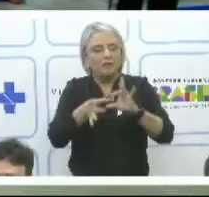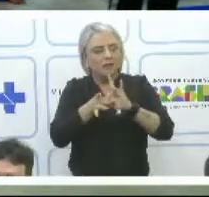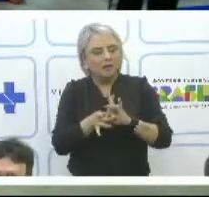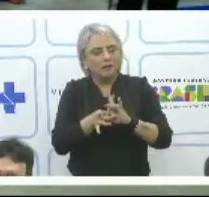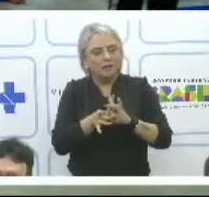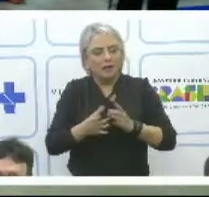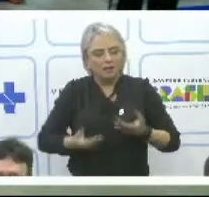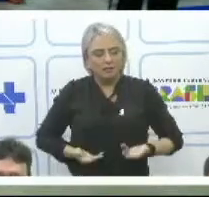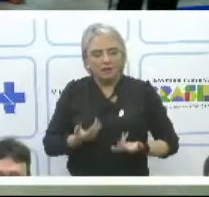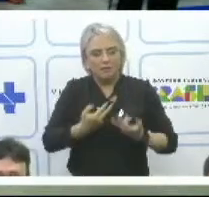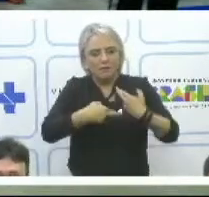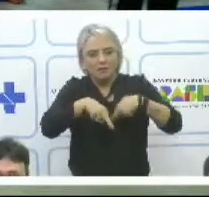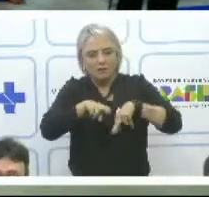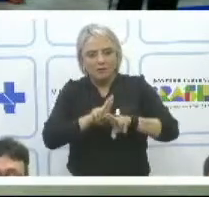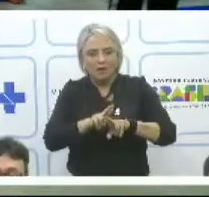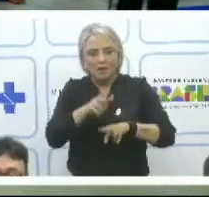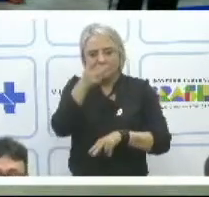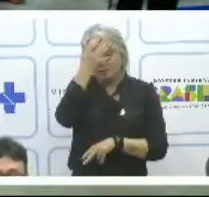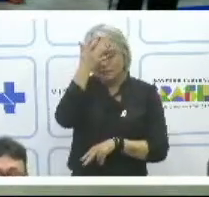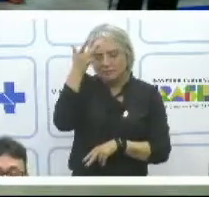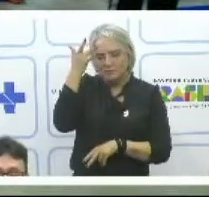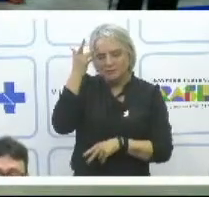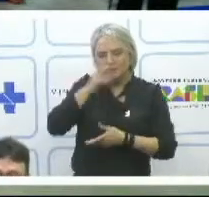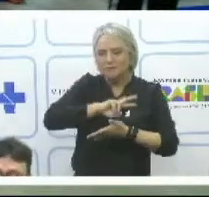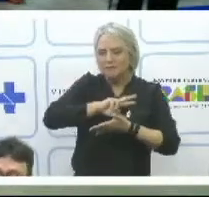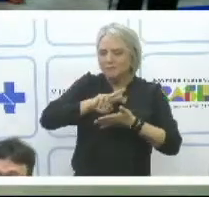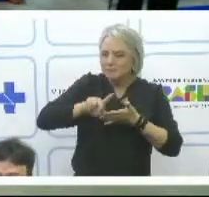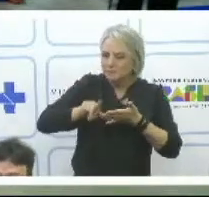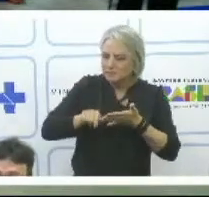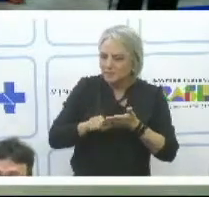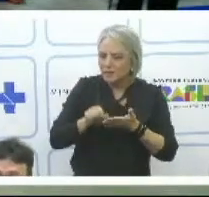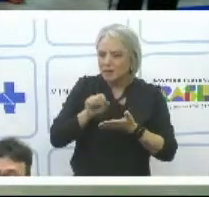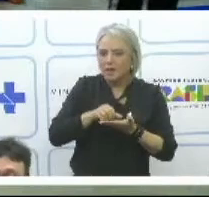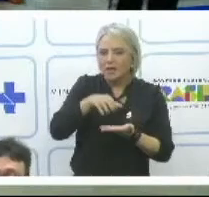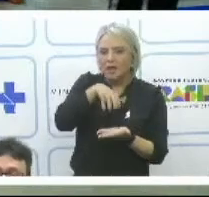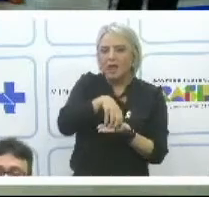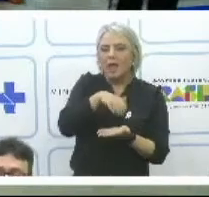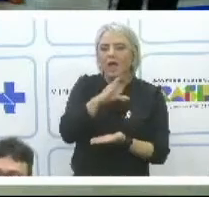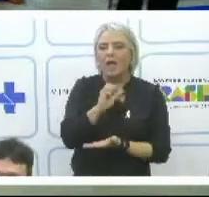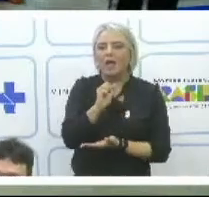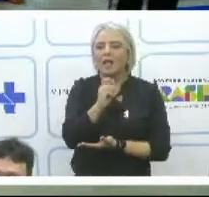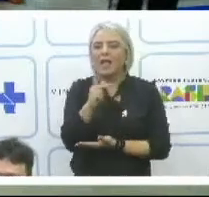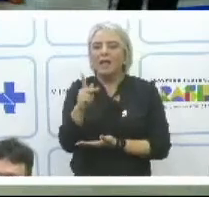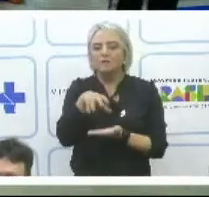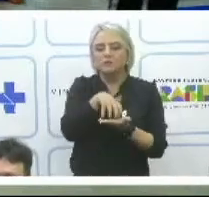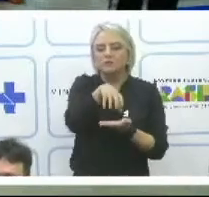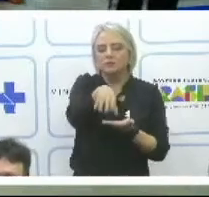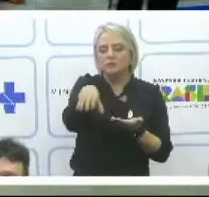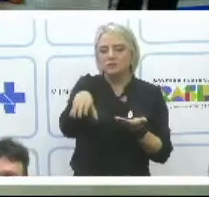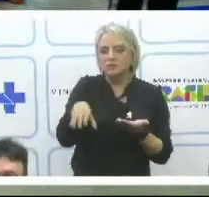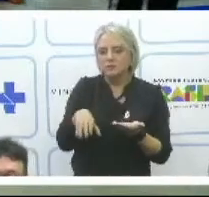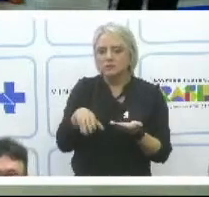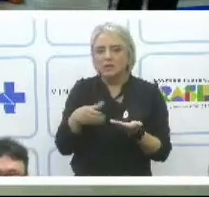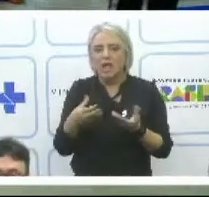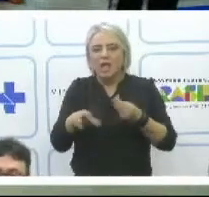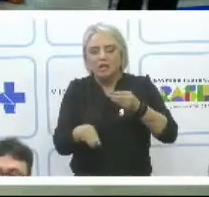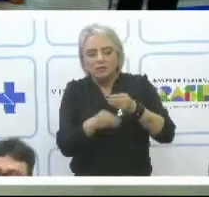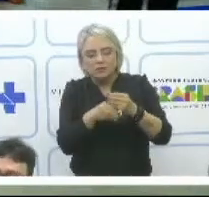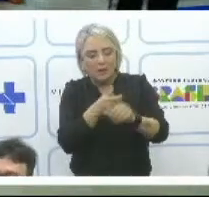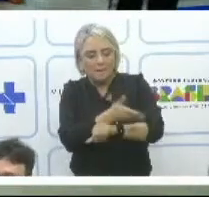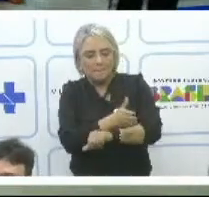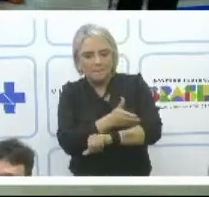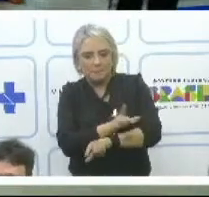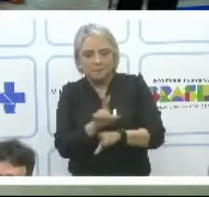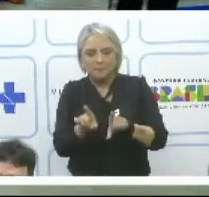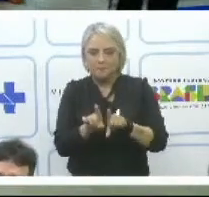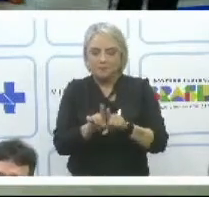de reabilitação, de saúde mental. Então, a gente tem uma quantidade importante de CAPs, por exemplo, que fazem oferta de práticas integrativas. A